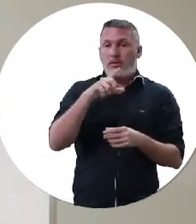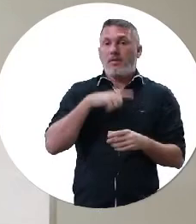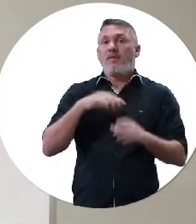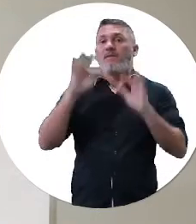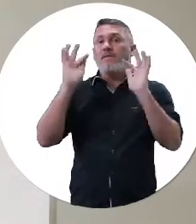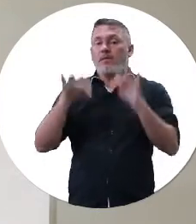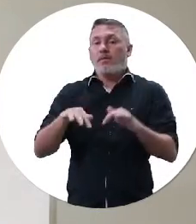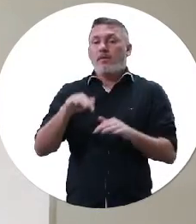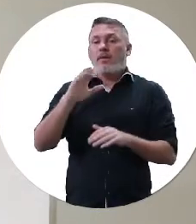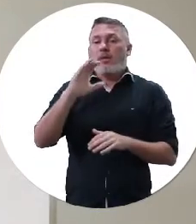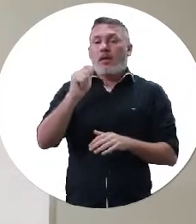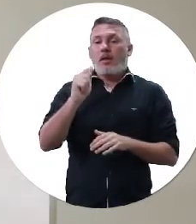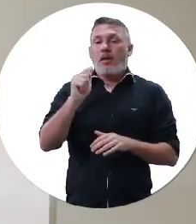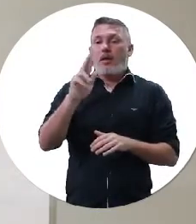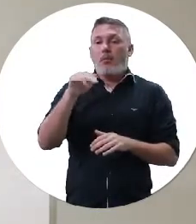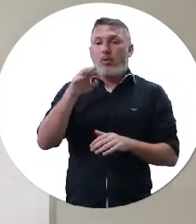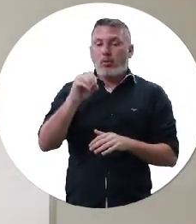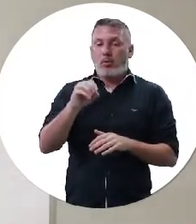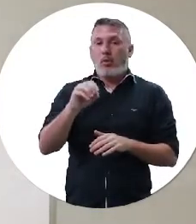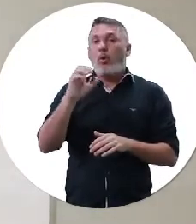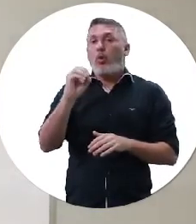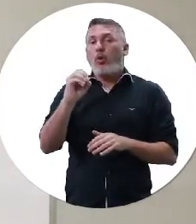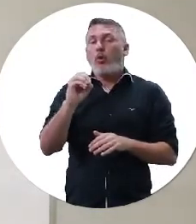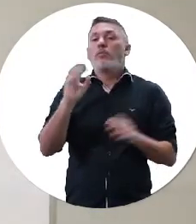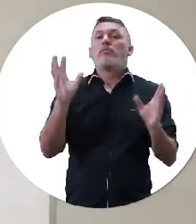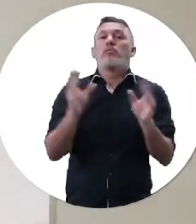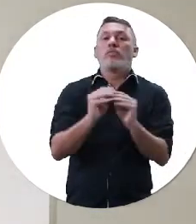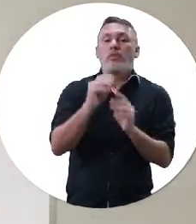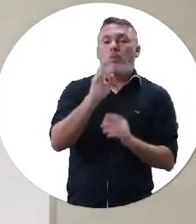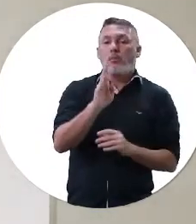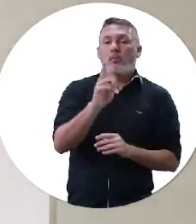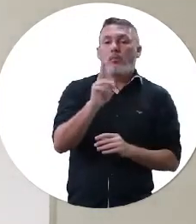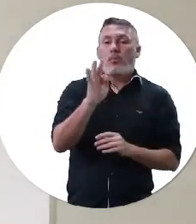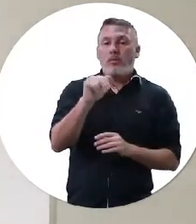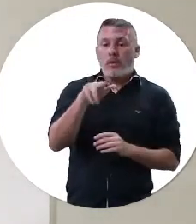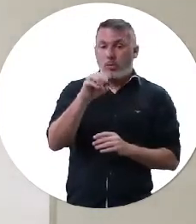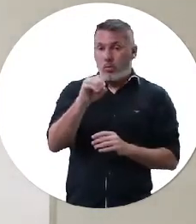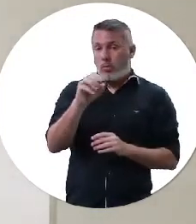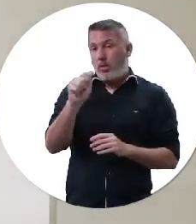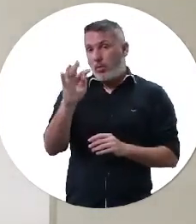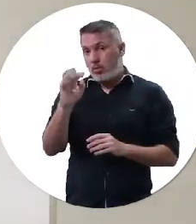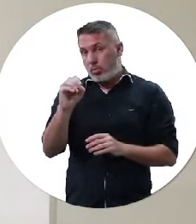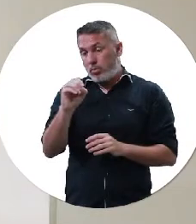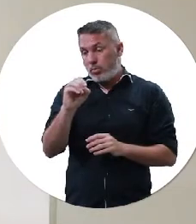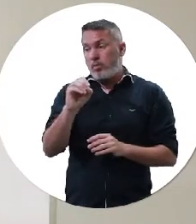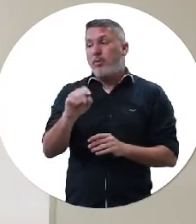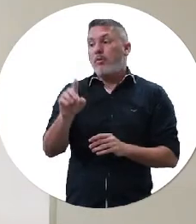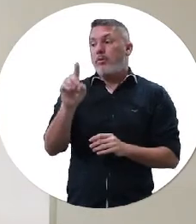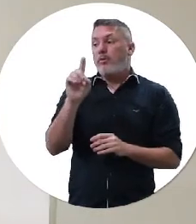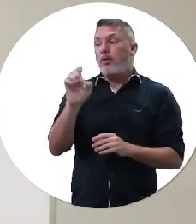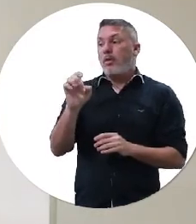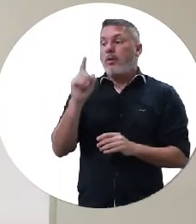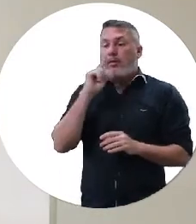D. K na tabela periódica. Elemento da família 1A. Potássio. Butanoato